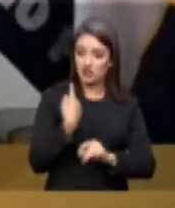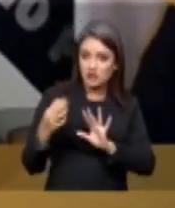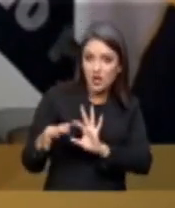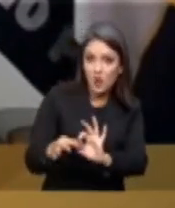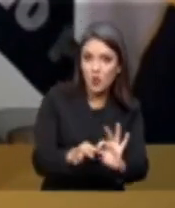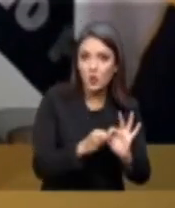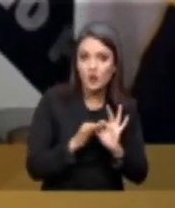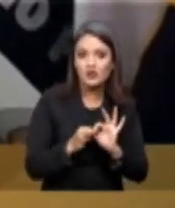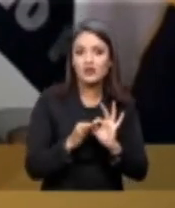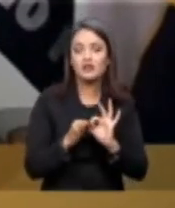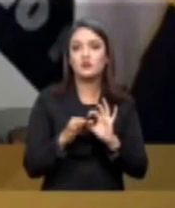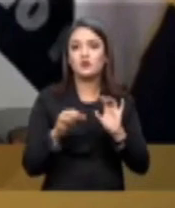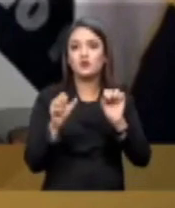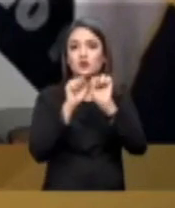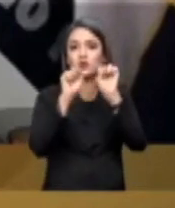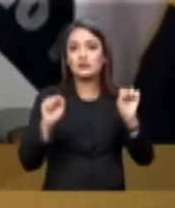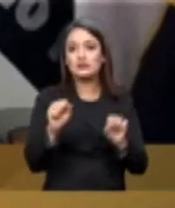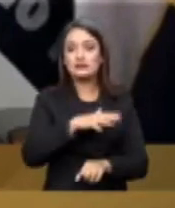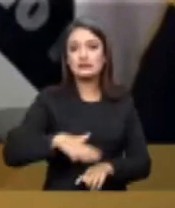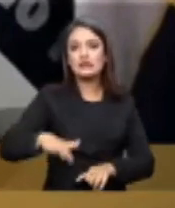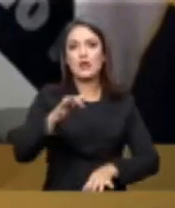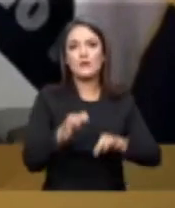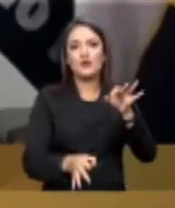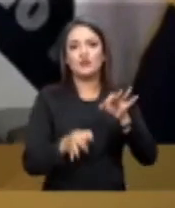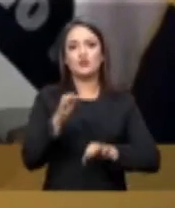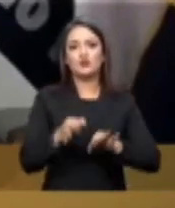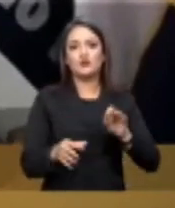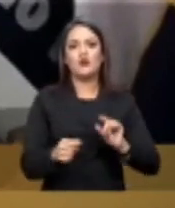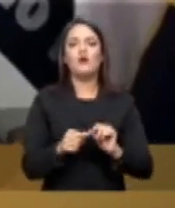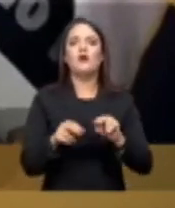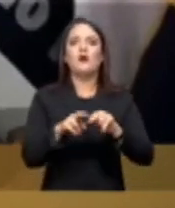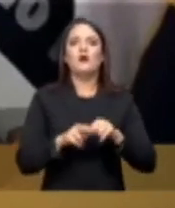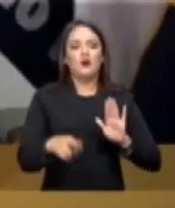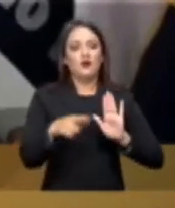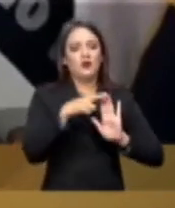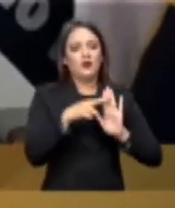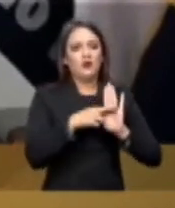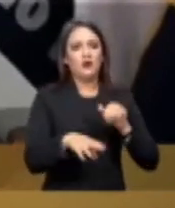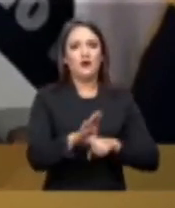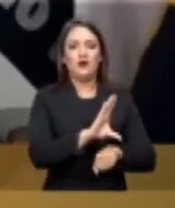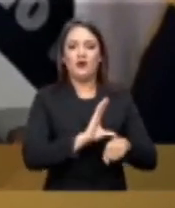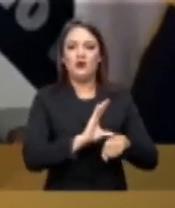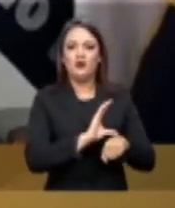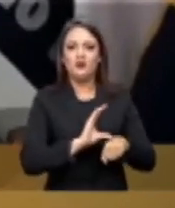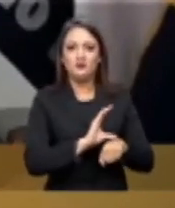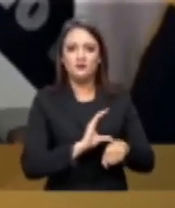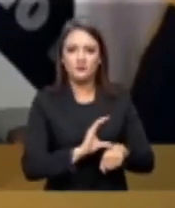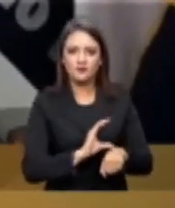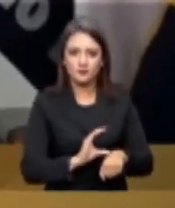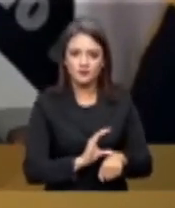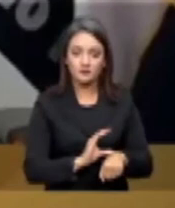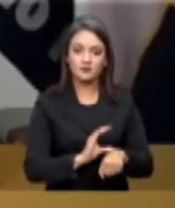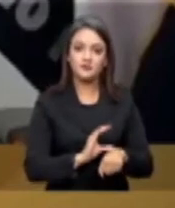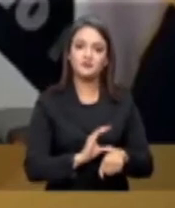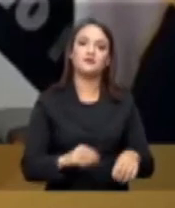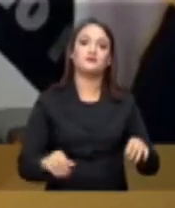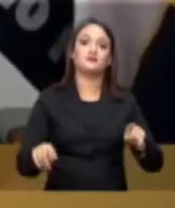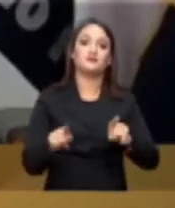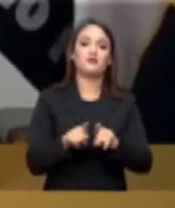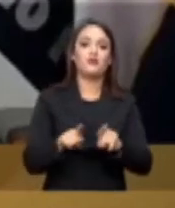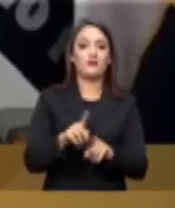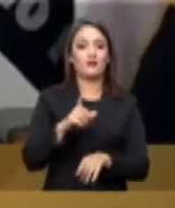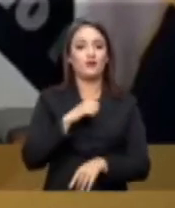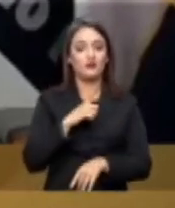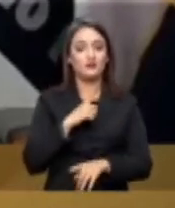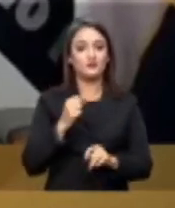num sistema de justiça informado por normas constitucionais e subpedaneado pelas